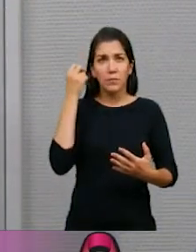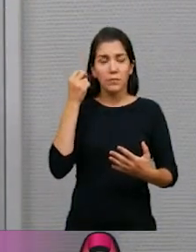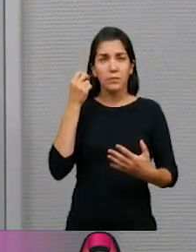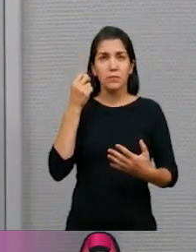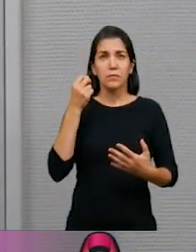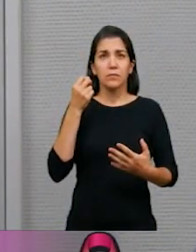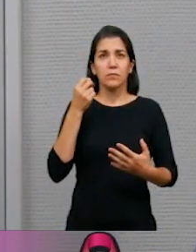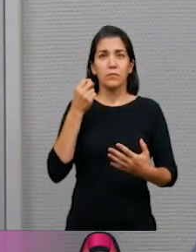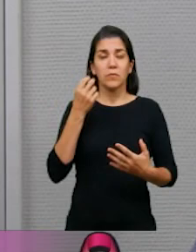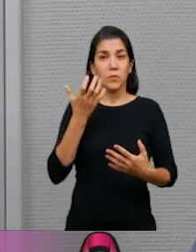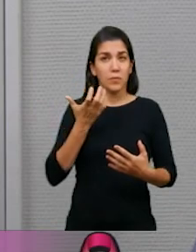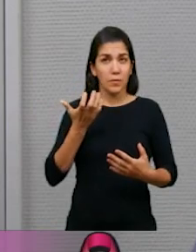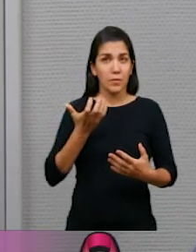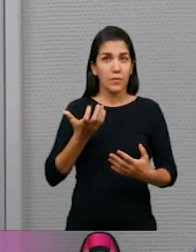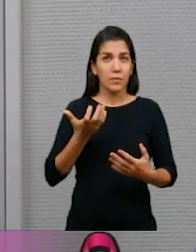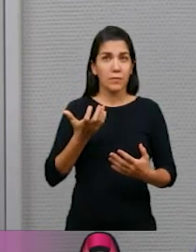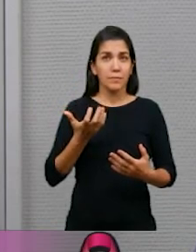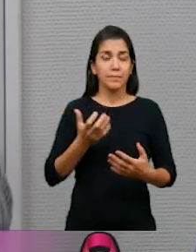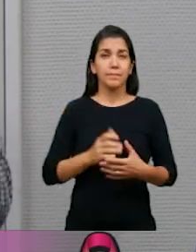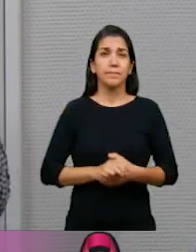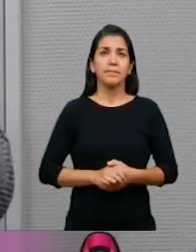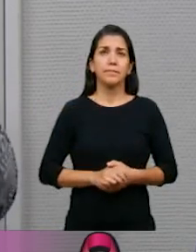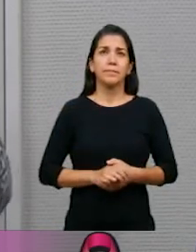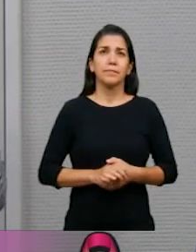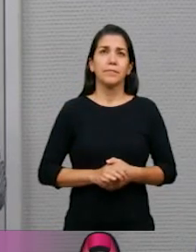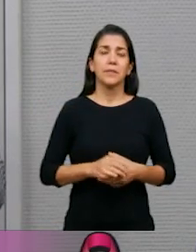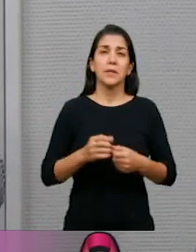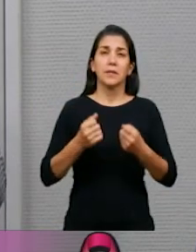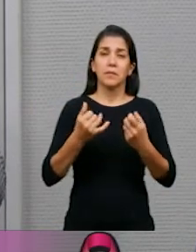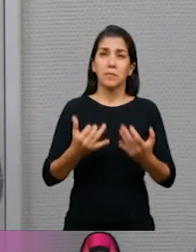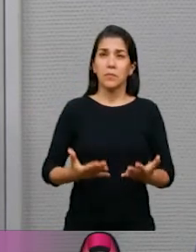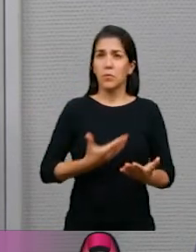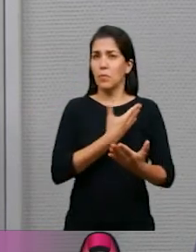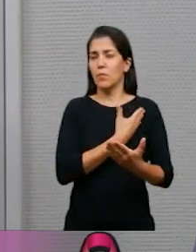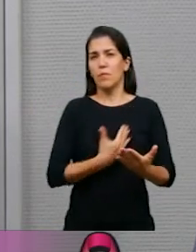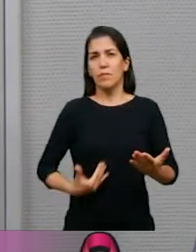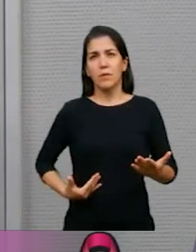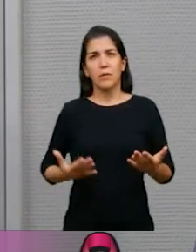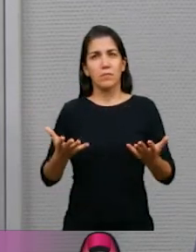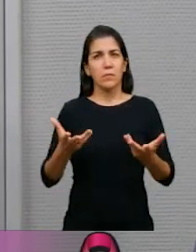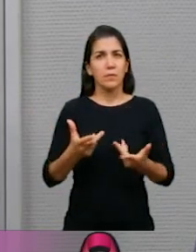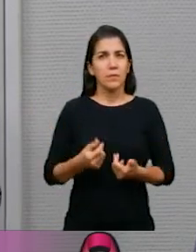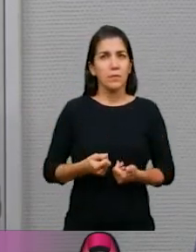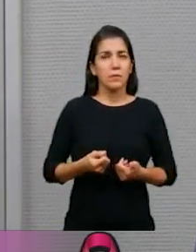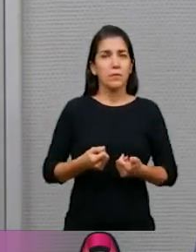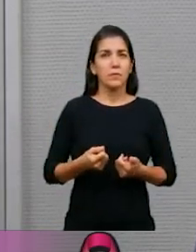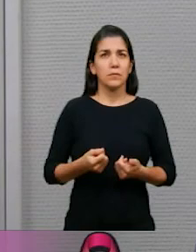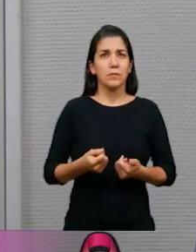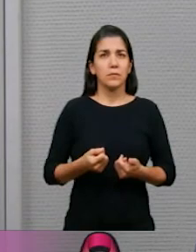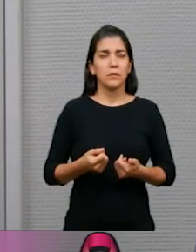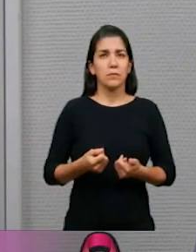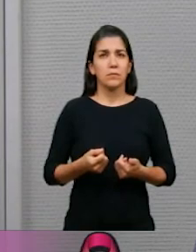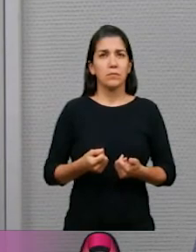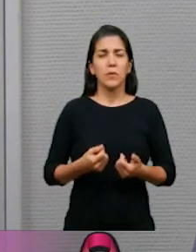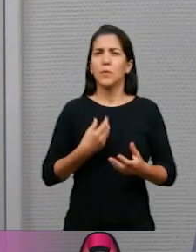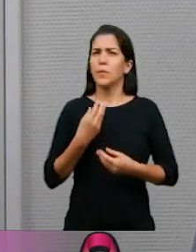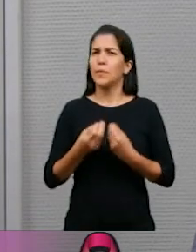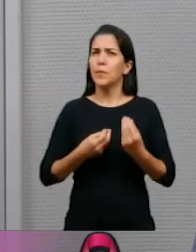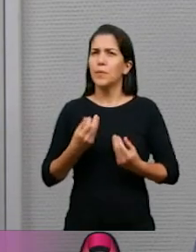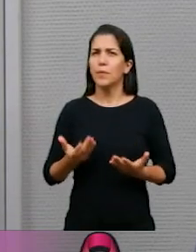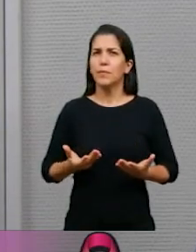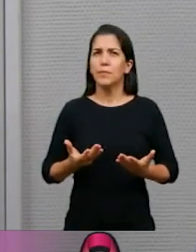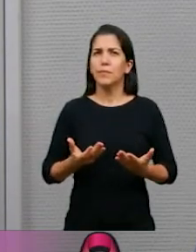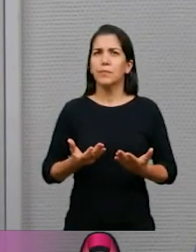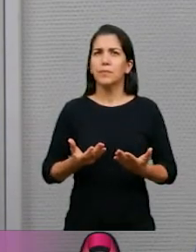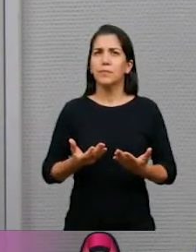Ficou implícito nas palavras dele. Falou que isso aqui é um governo maravilhoso, é para fazer propaganda do prefeito? Que governo maravilhoso é esse? Um vereador da bancada